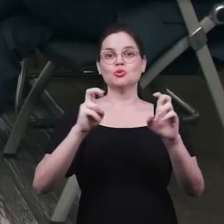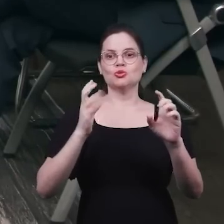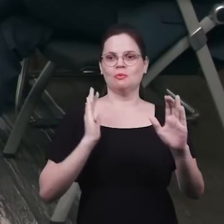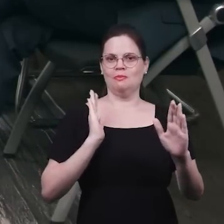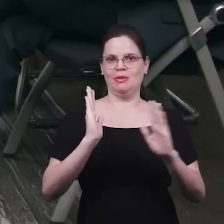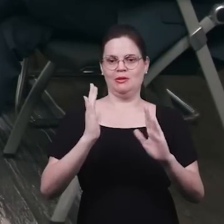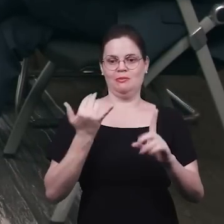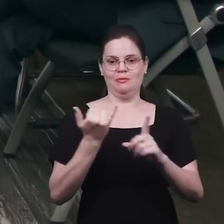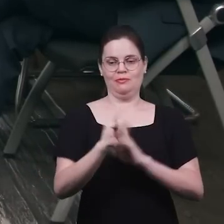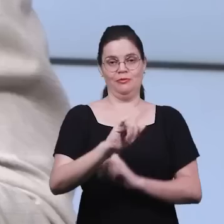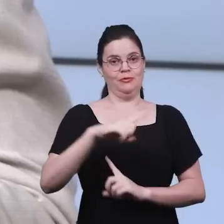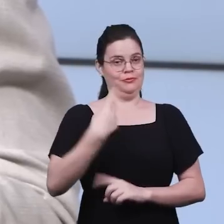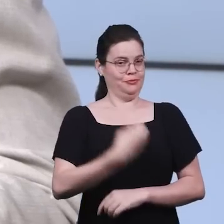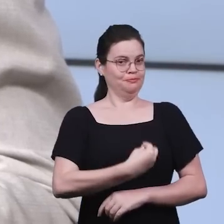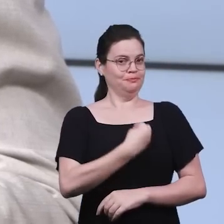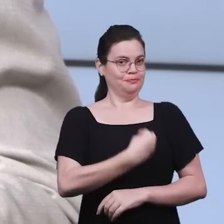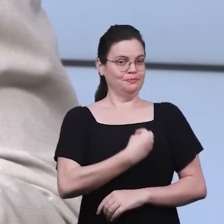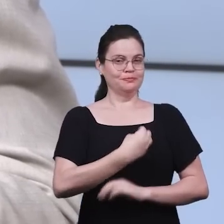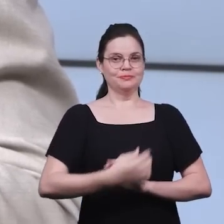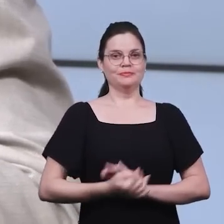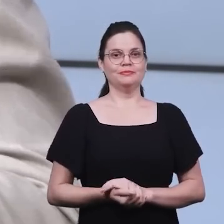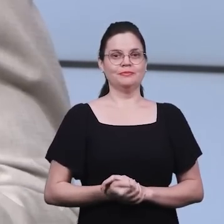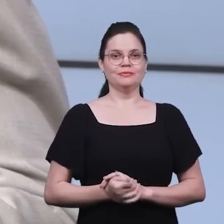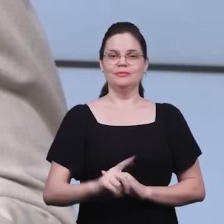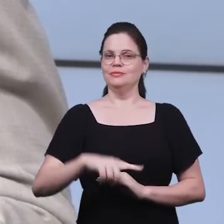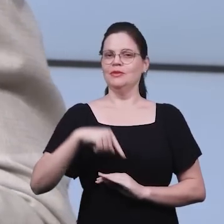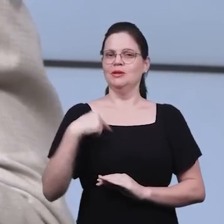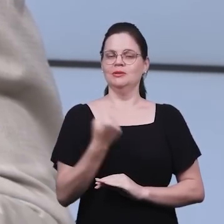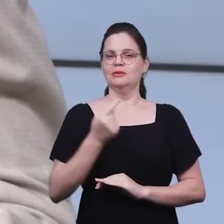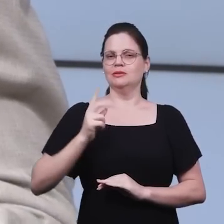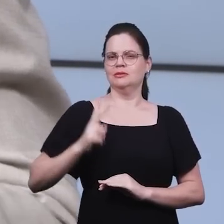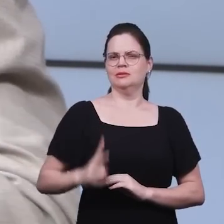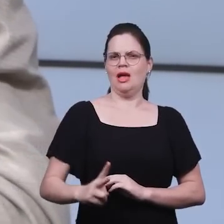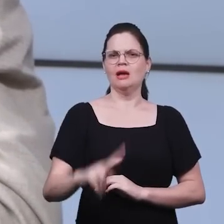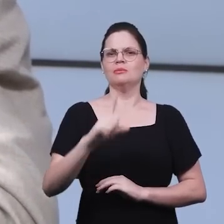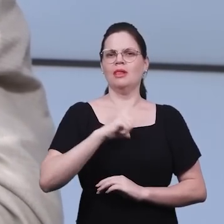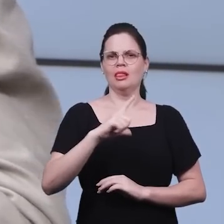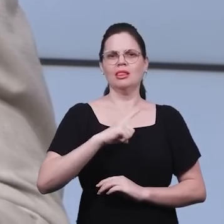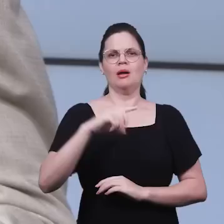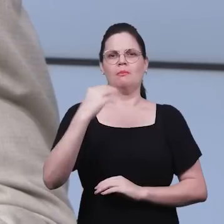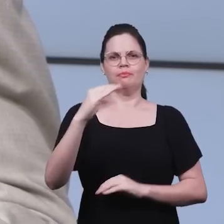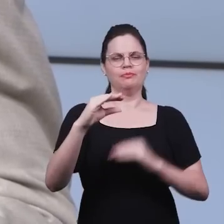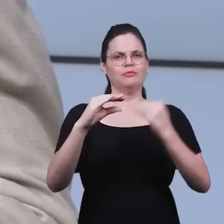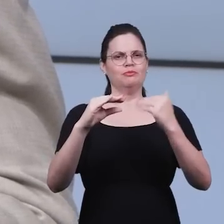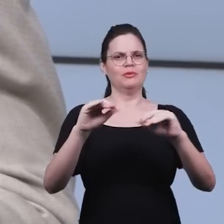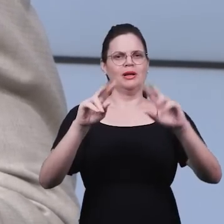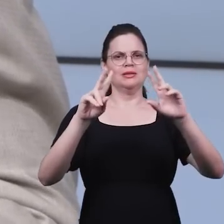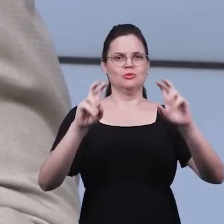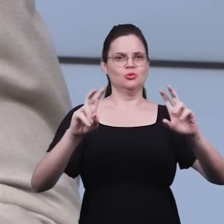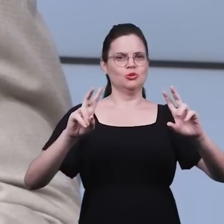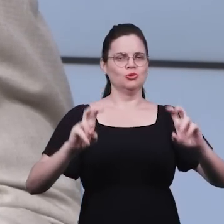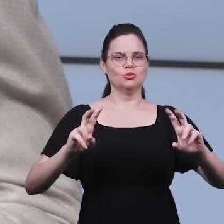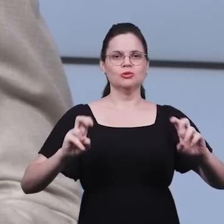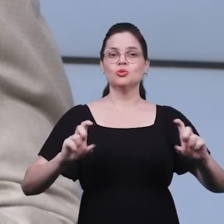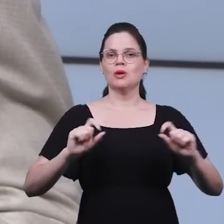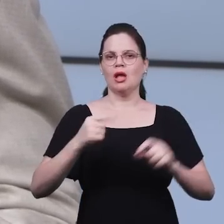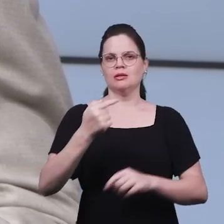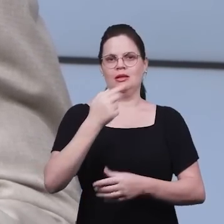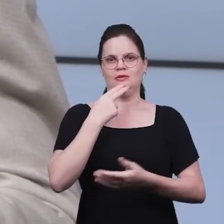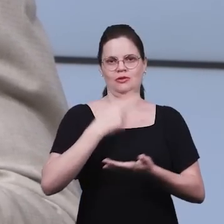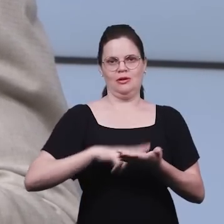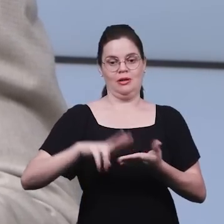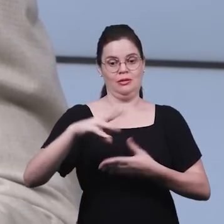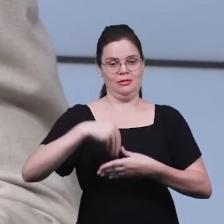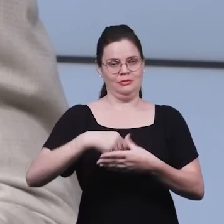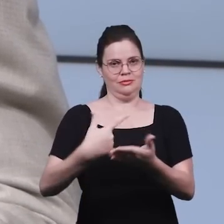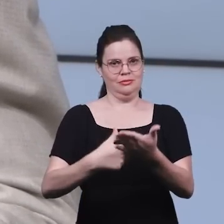estamos vivendo. E olha só, nós temos tratado ao longo das semanas sobre as 7 cartas do Apocalipse.